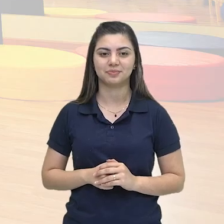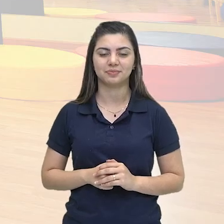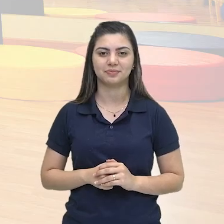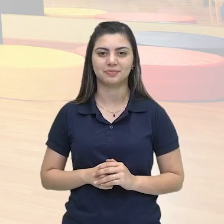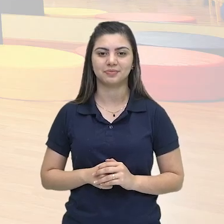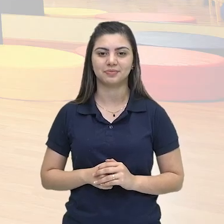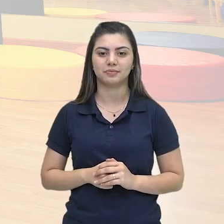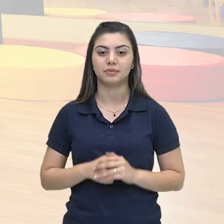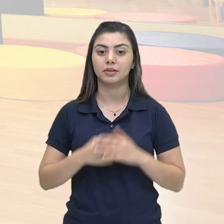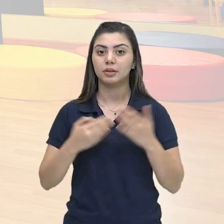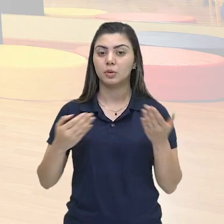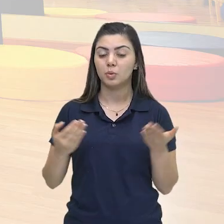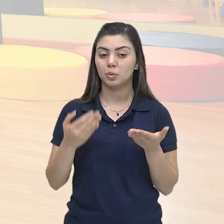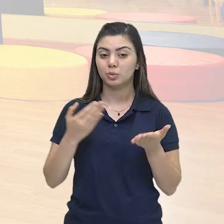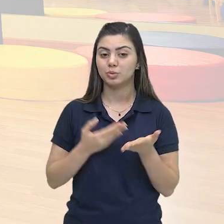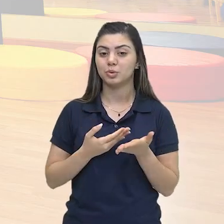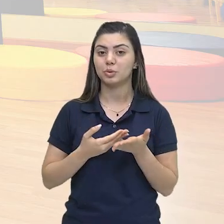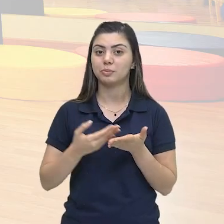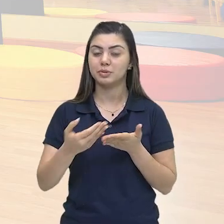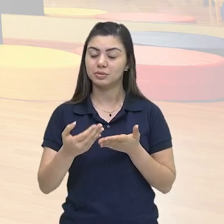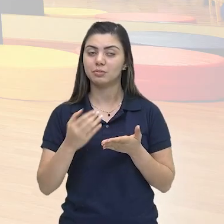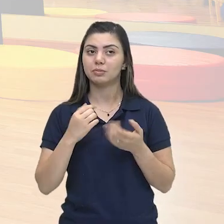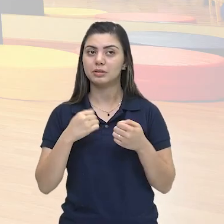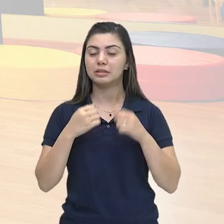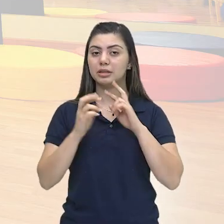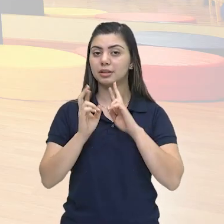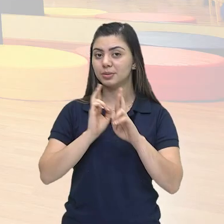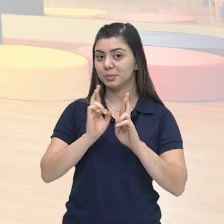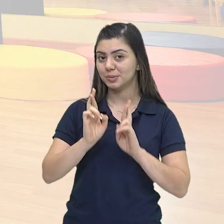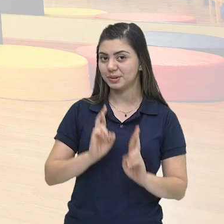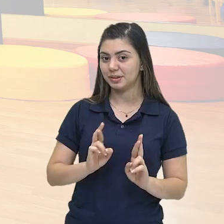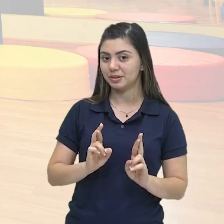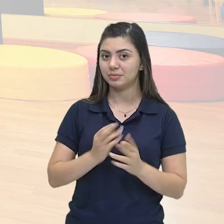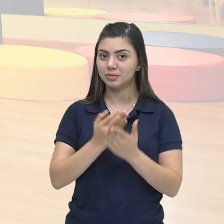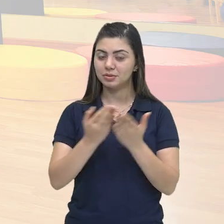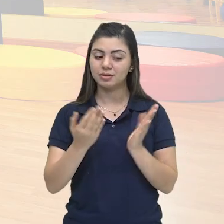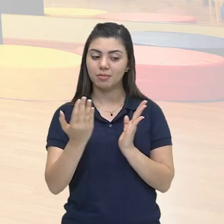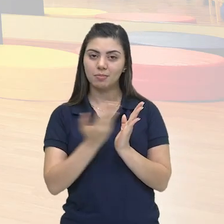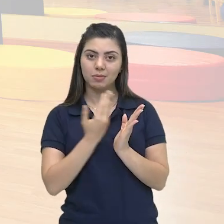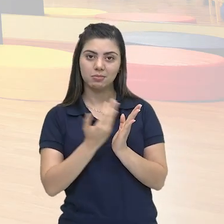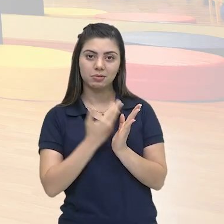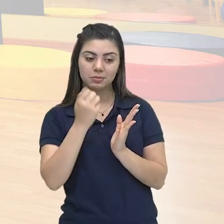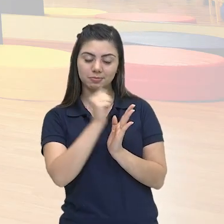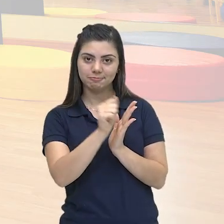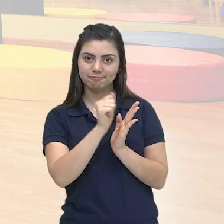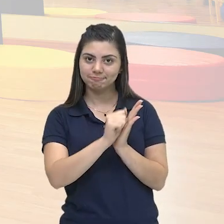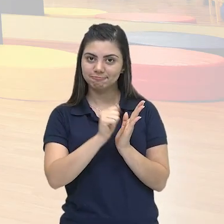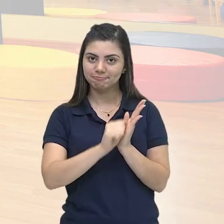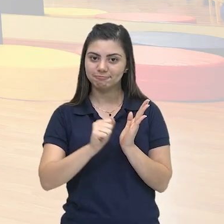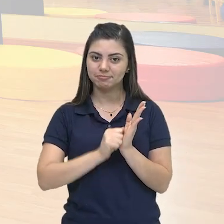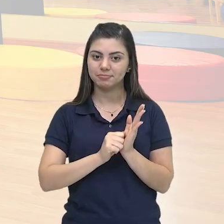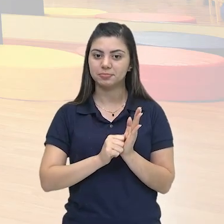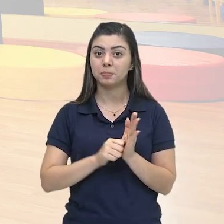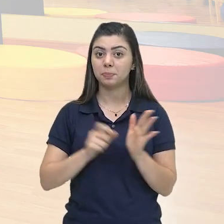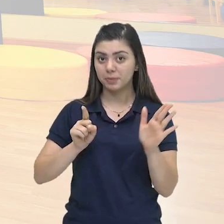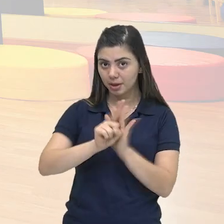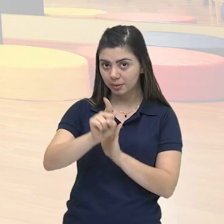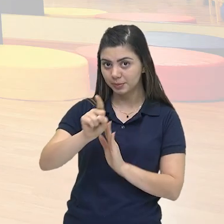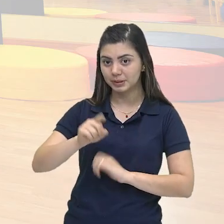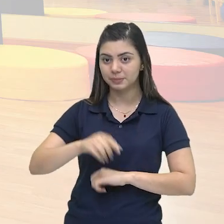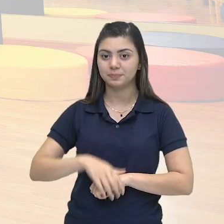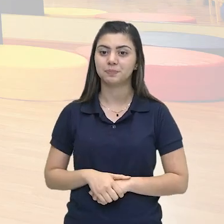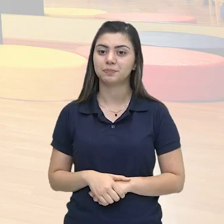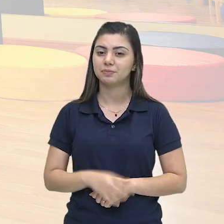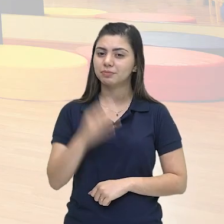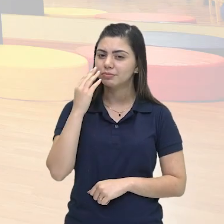a gente já começa a nossa aula respondendo algumas perguntas. Já pegue o seu caderno e já faça as suas anotações. Primeira pergunta,